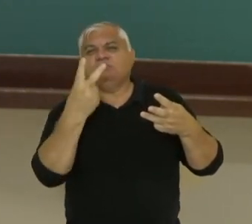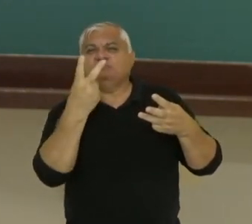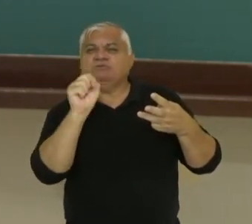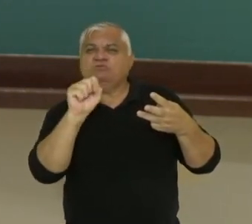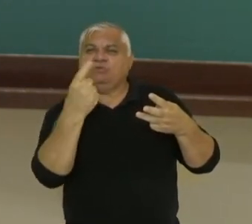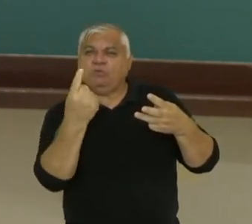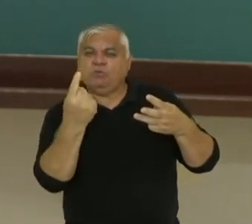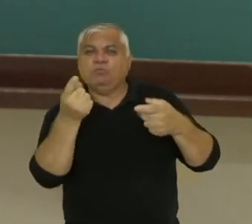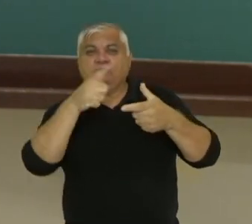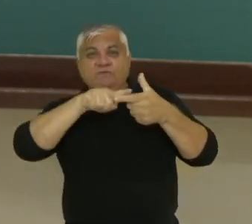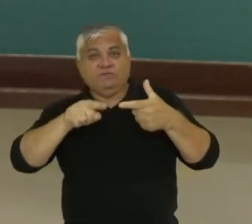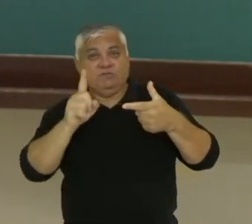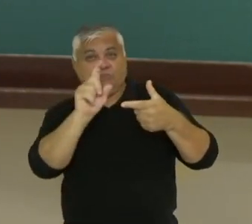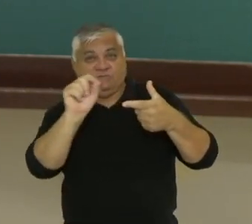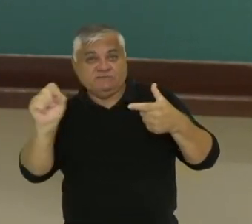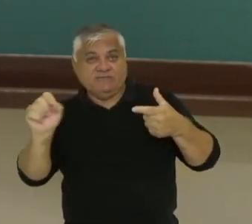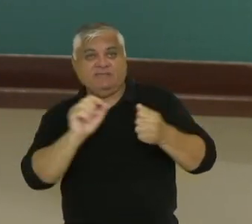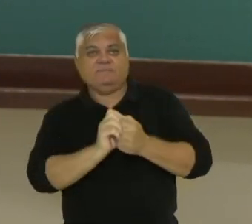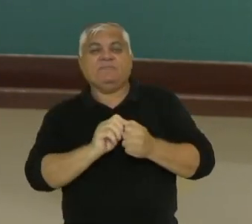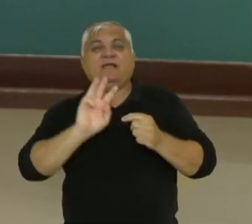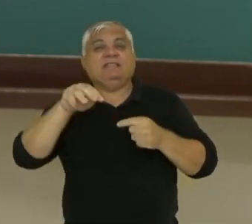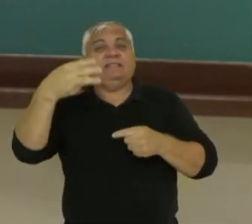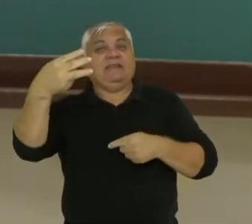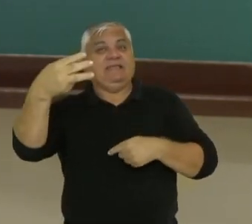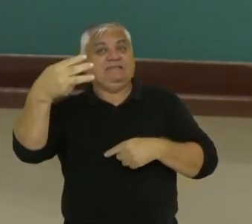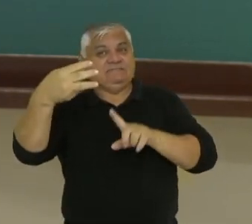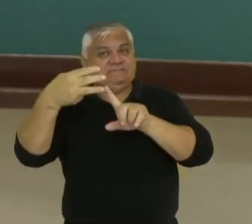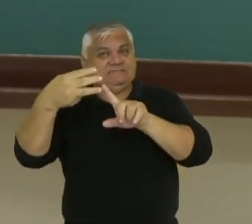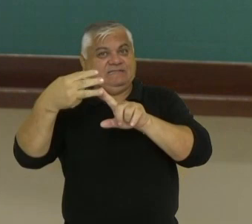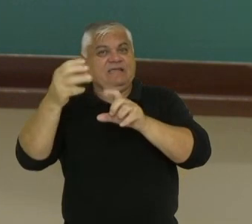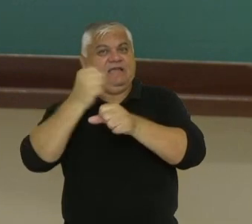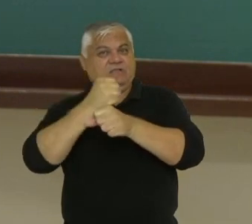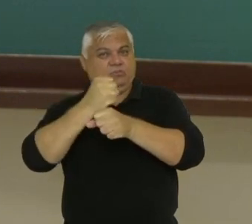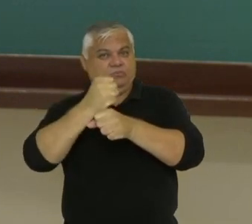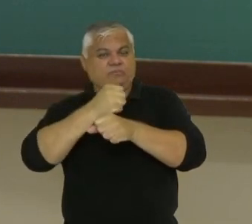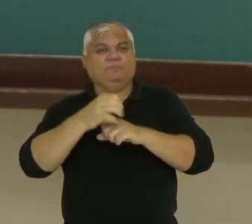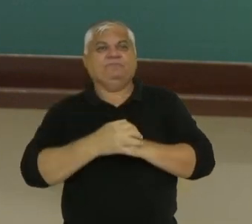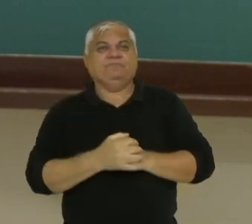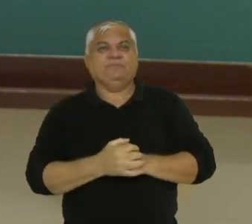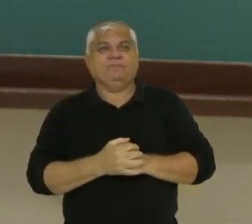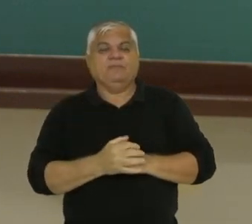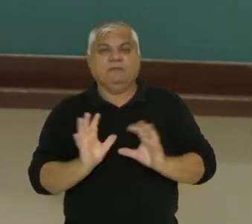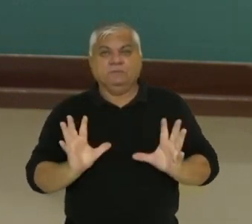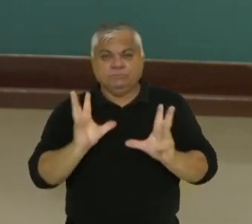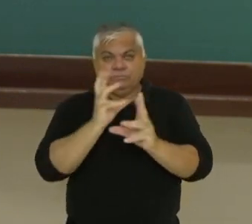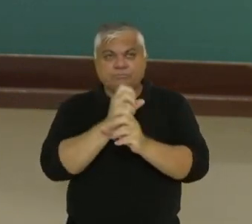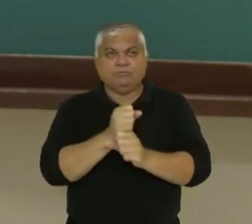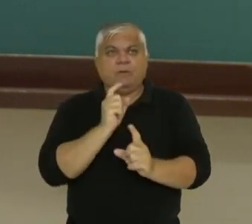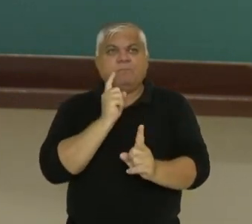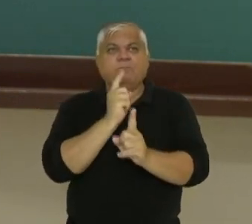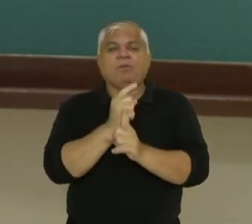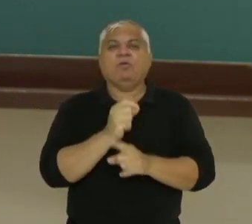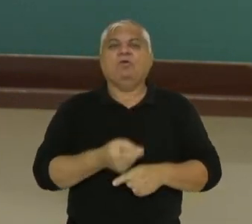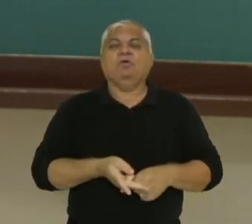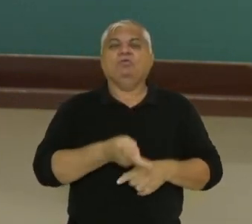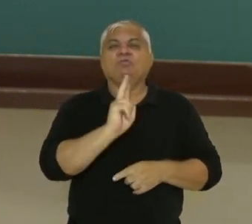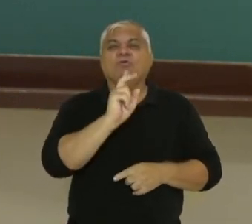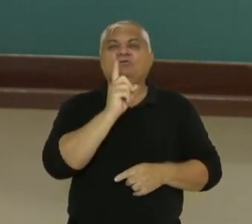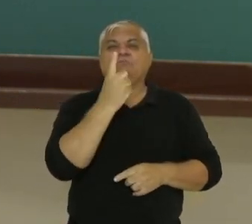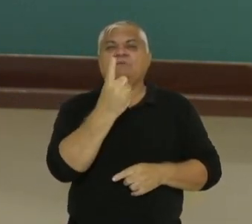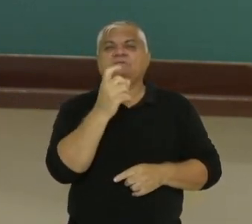0,13,281 dividido por 100, elevado a 3, que seria 3 anos. Fiz o cálculo, encontrei um montante aqui